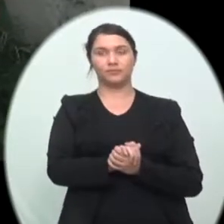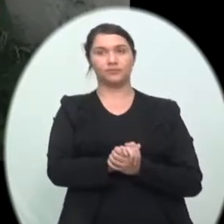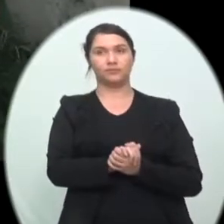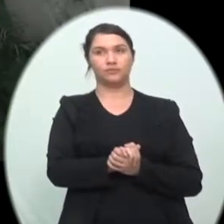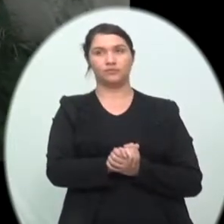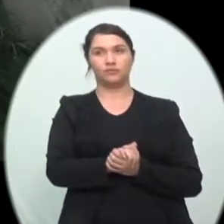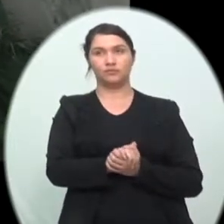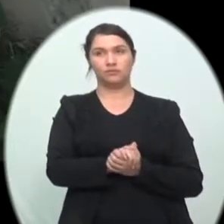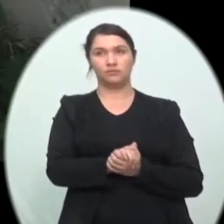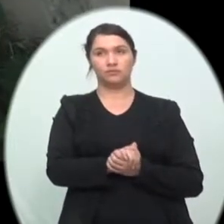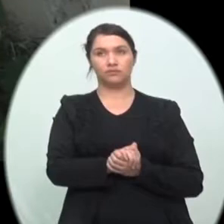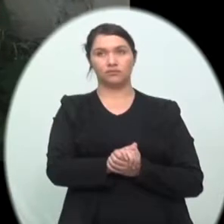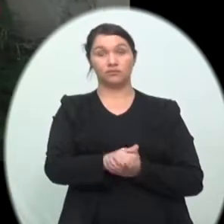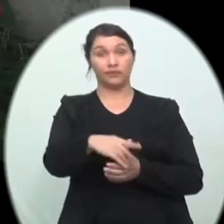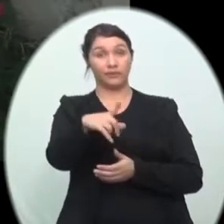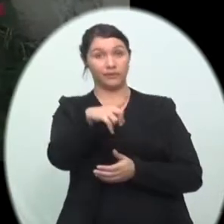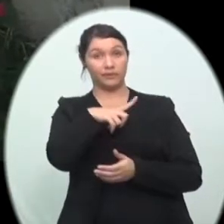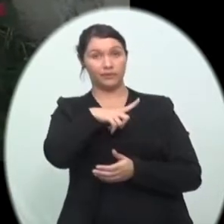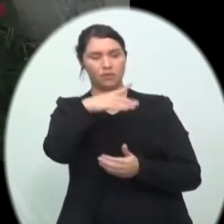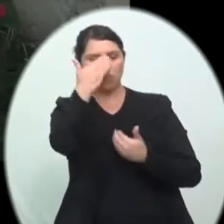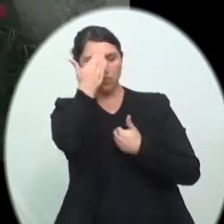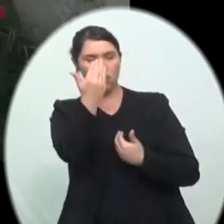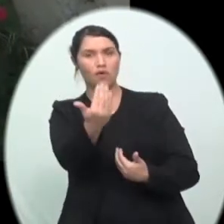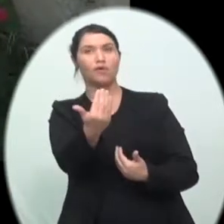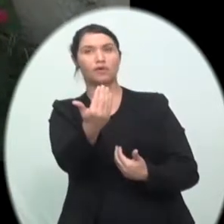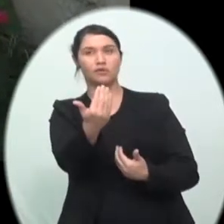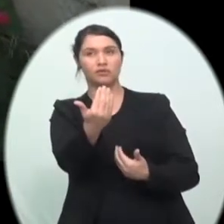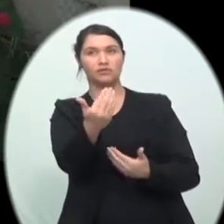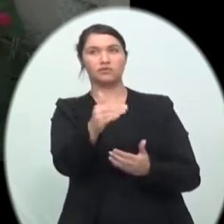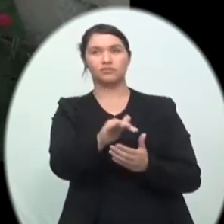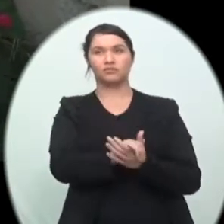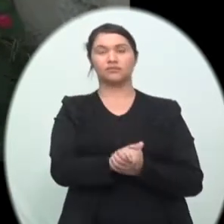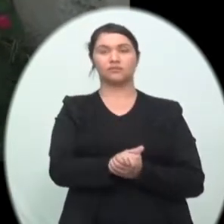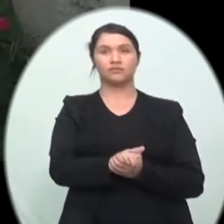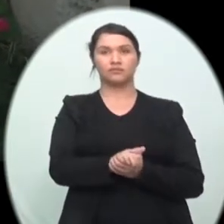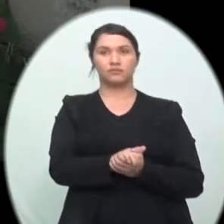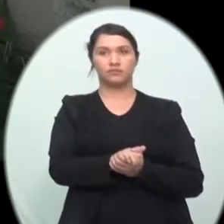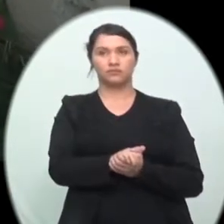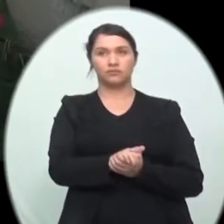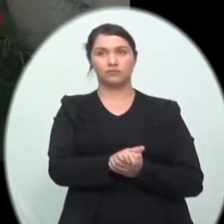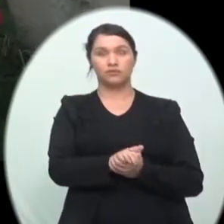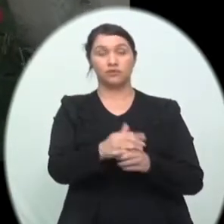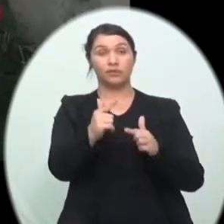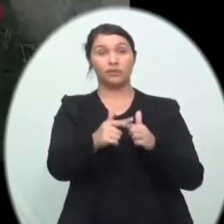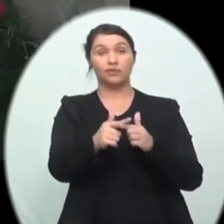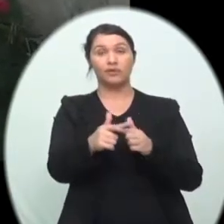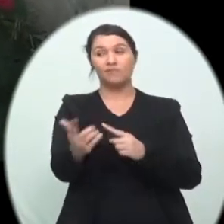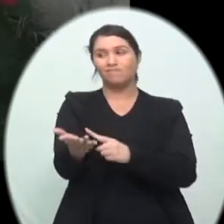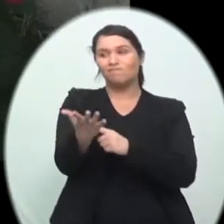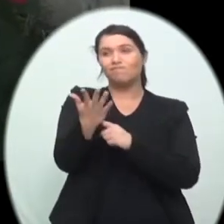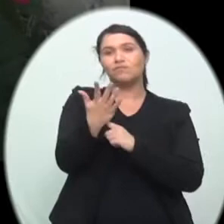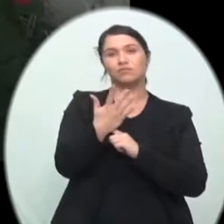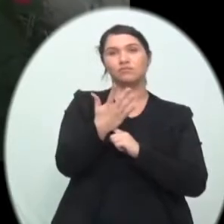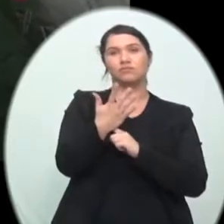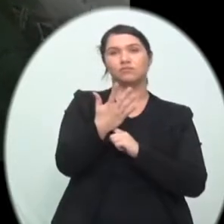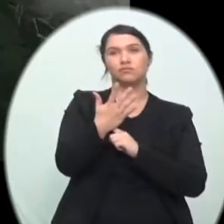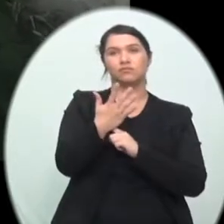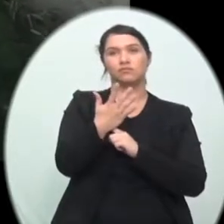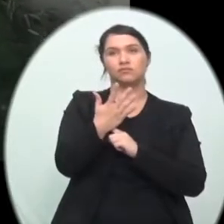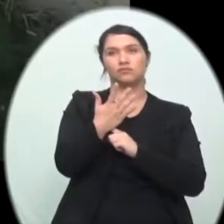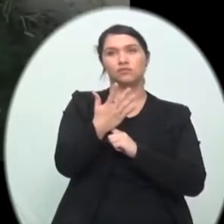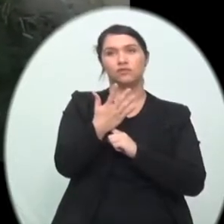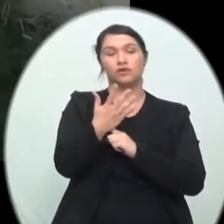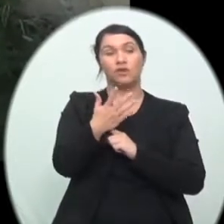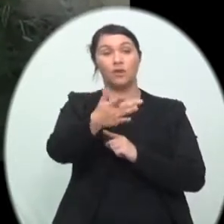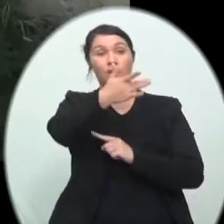Eu tenho que agradecer a todo mundo aqui, que estão tudo bom e que ajuda muito nós aqui, ajuda muitas pessoas